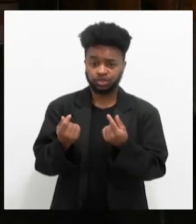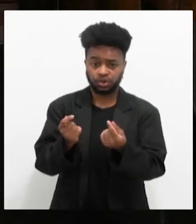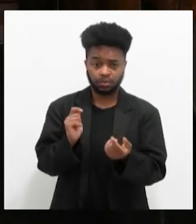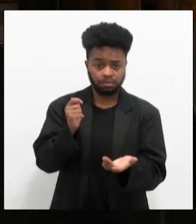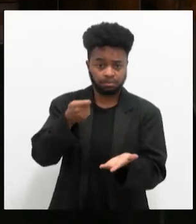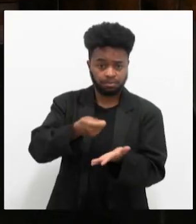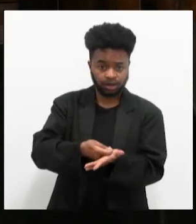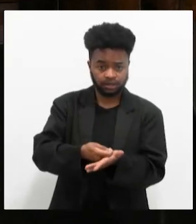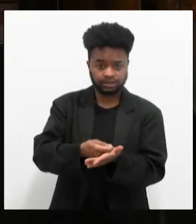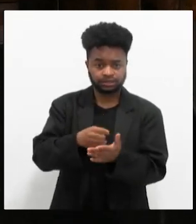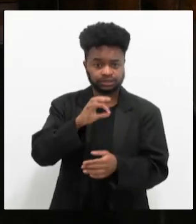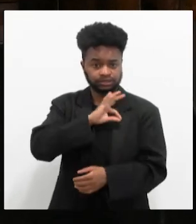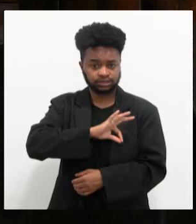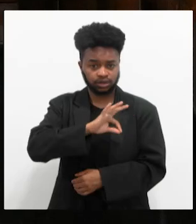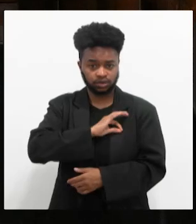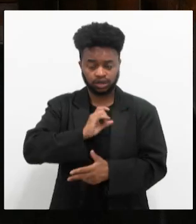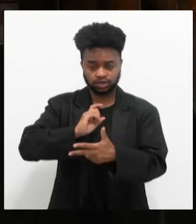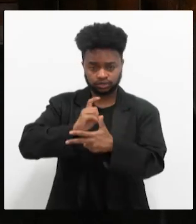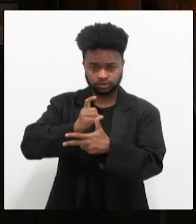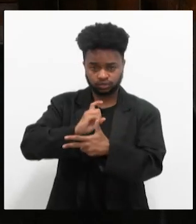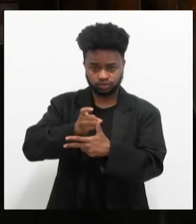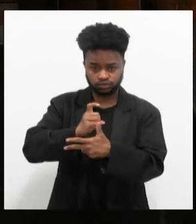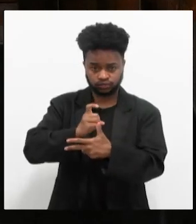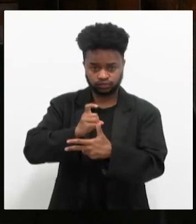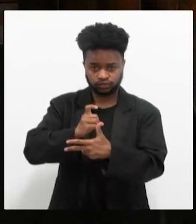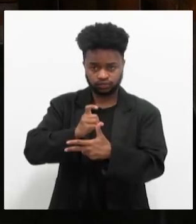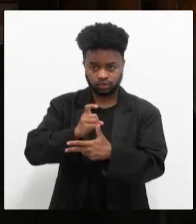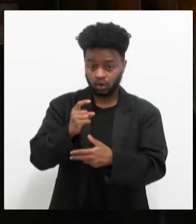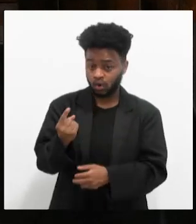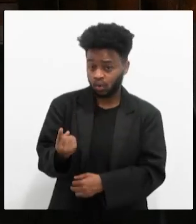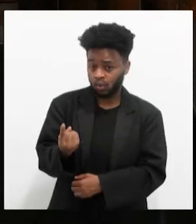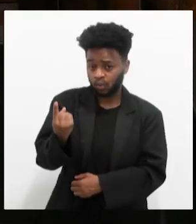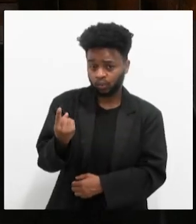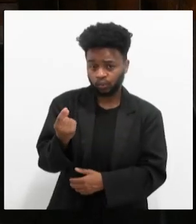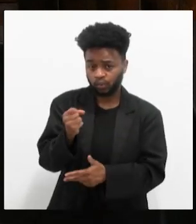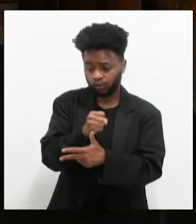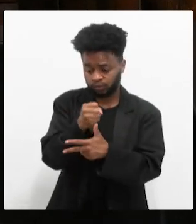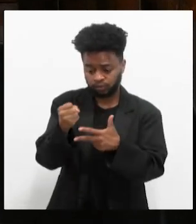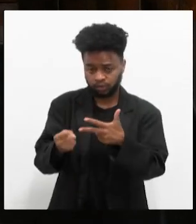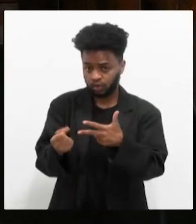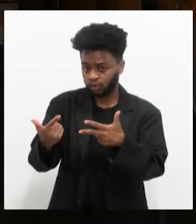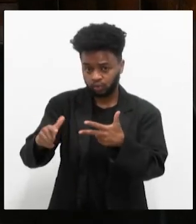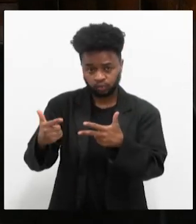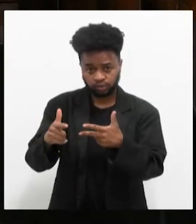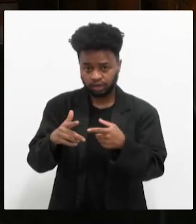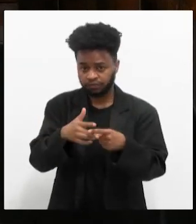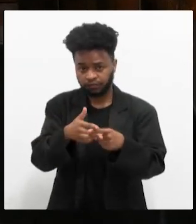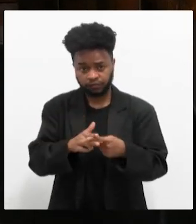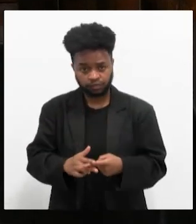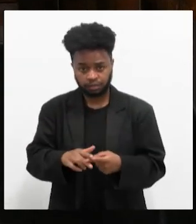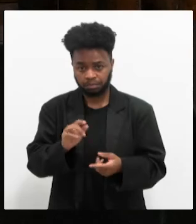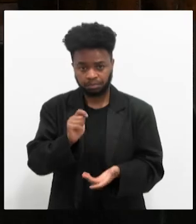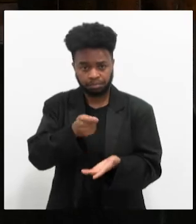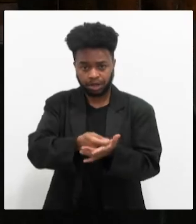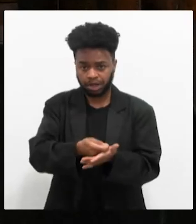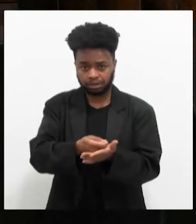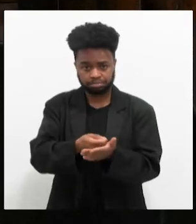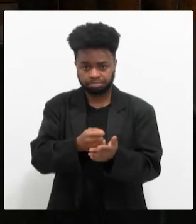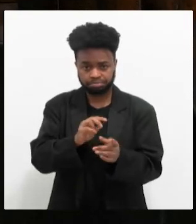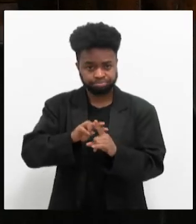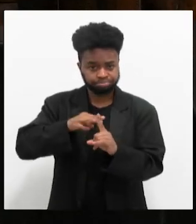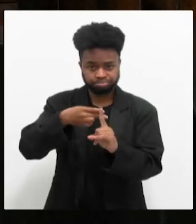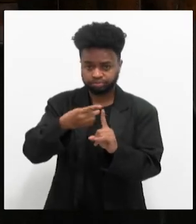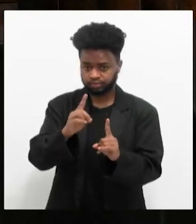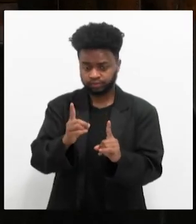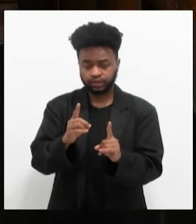salarial do Poder Executivo, que é o único poder que não teve sua reposição salarial paga, está se